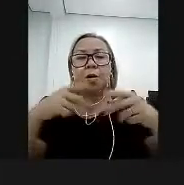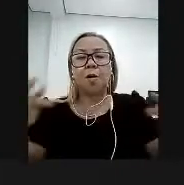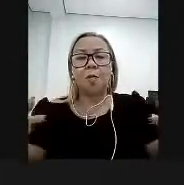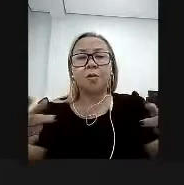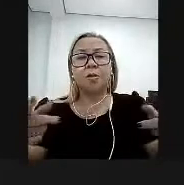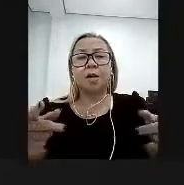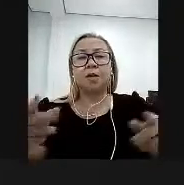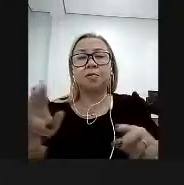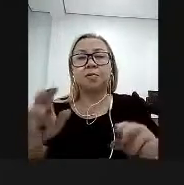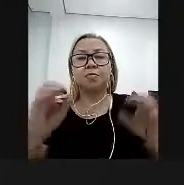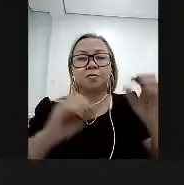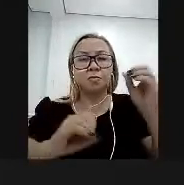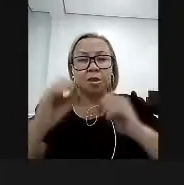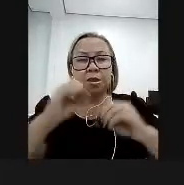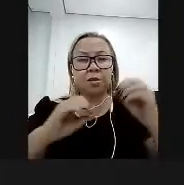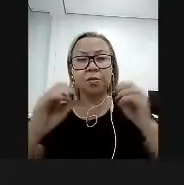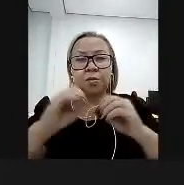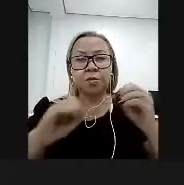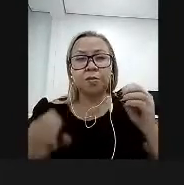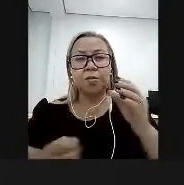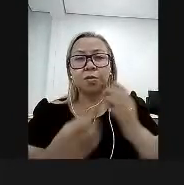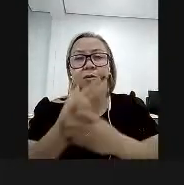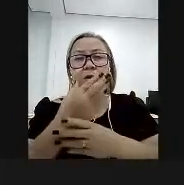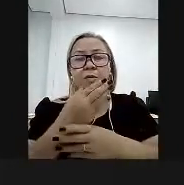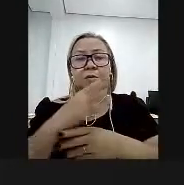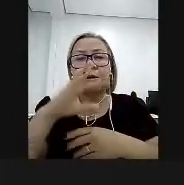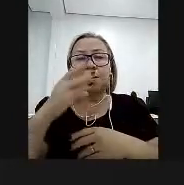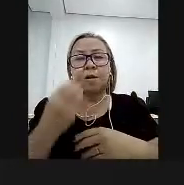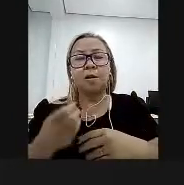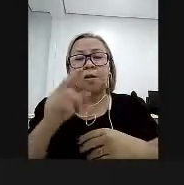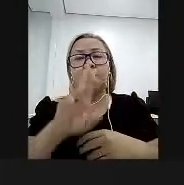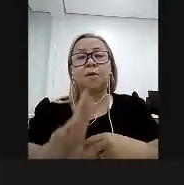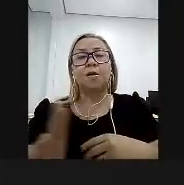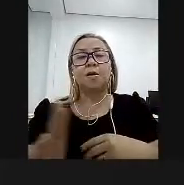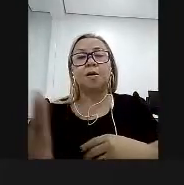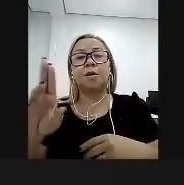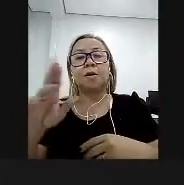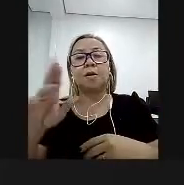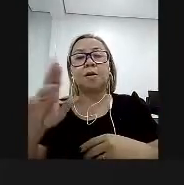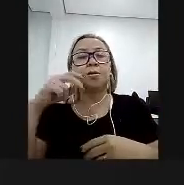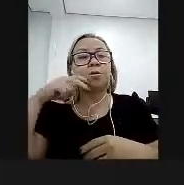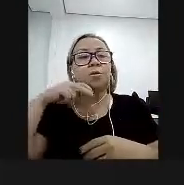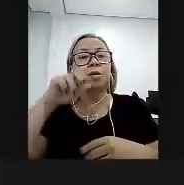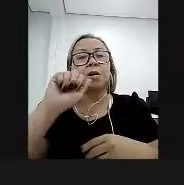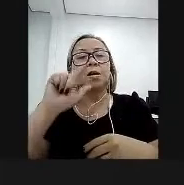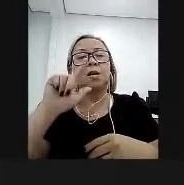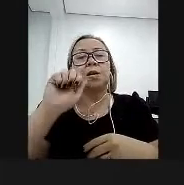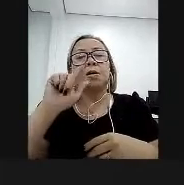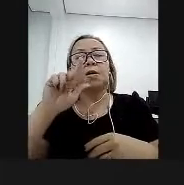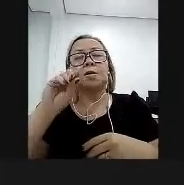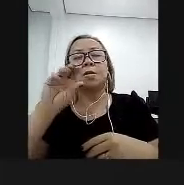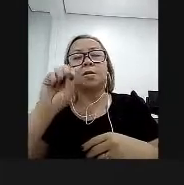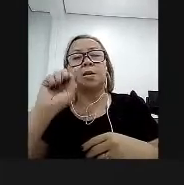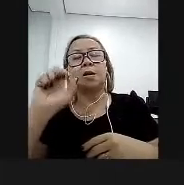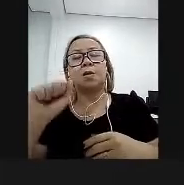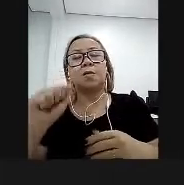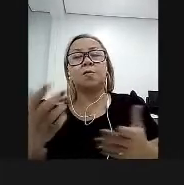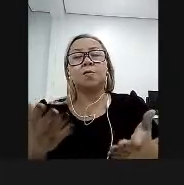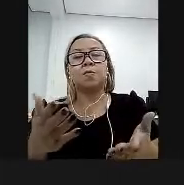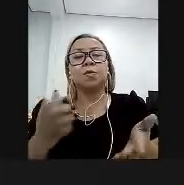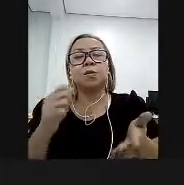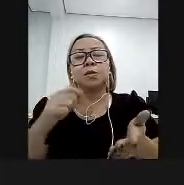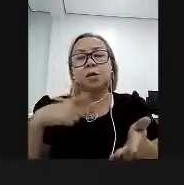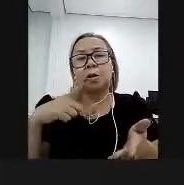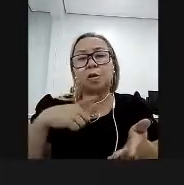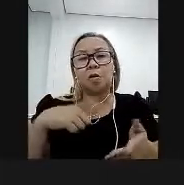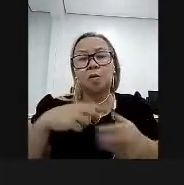da Universidade Federal de Alagoas. E eu gosto, eu ponho coisa para até hoje, né? Desde minuto eu gosto dessas coisas